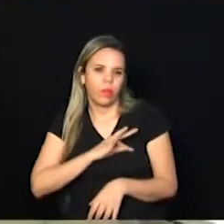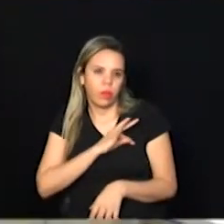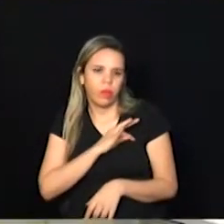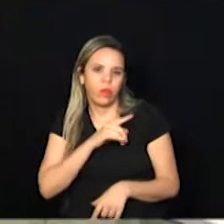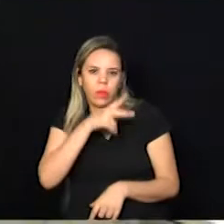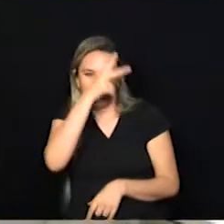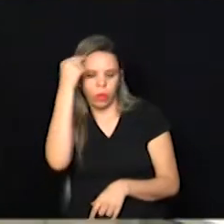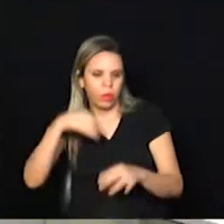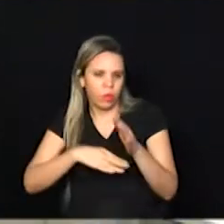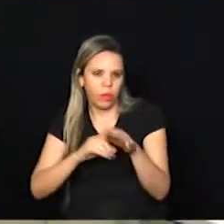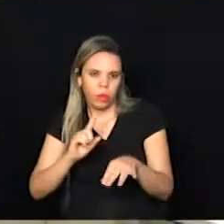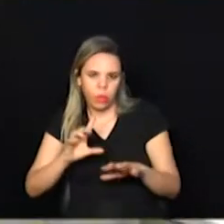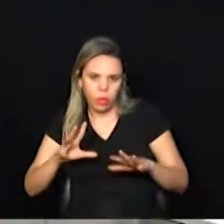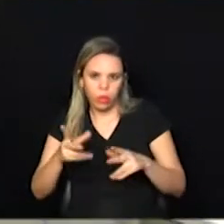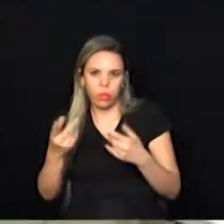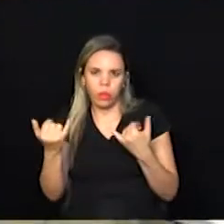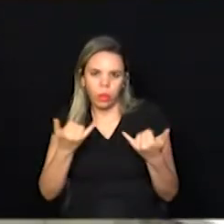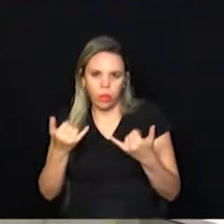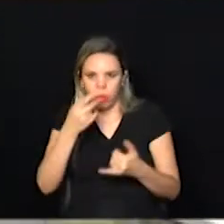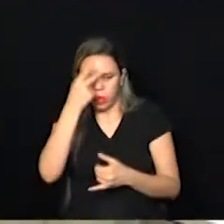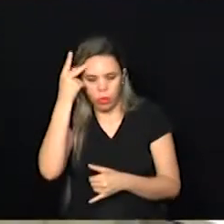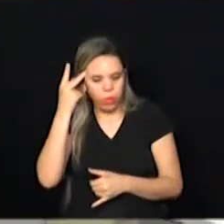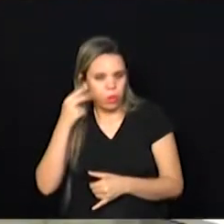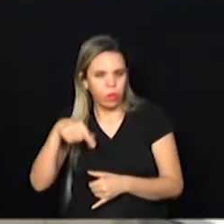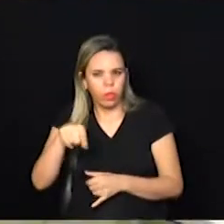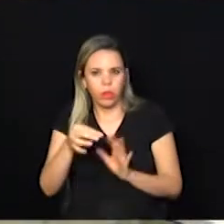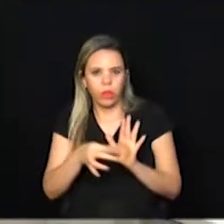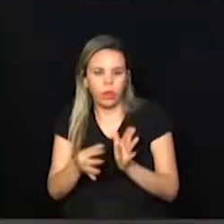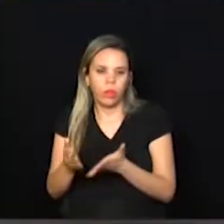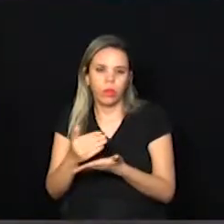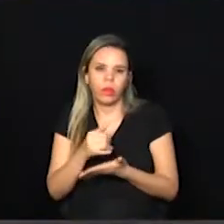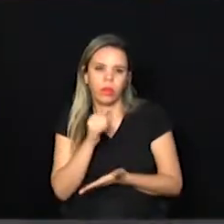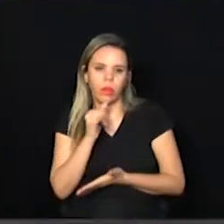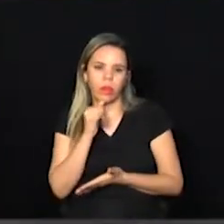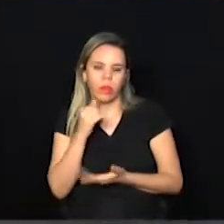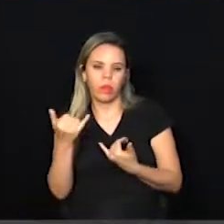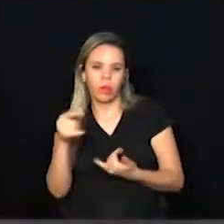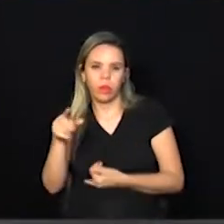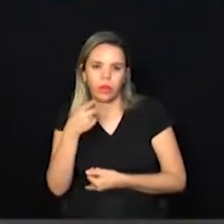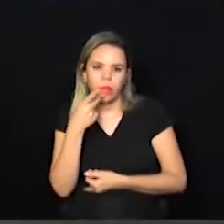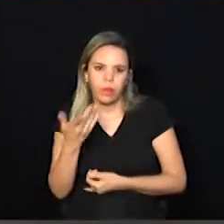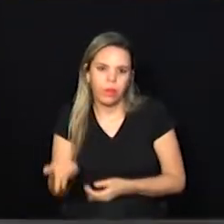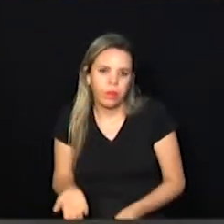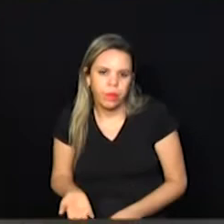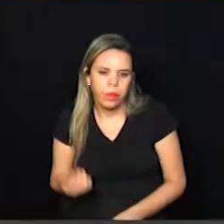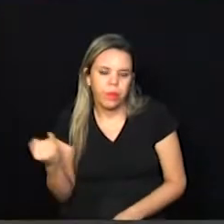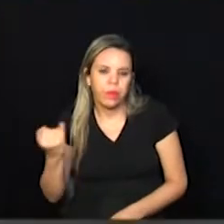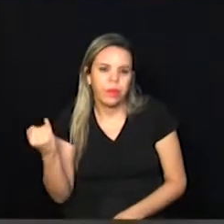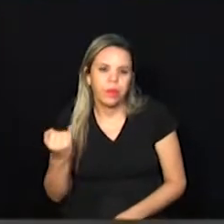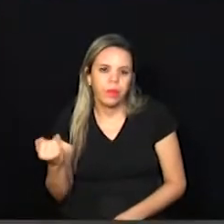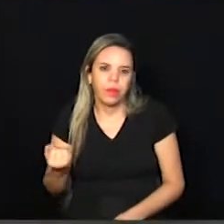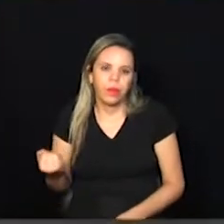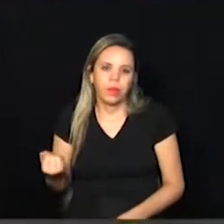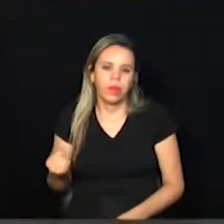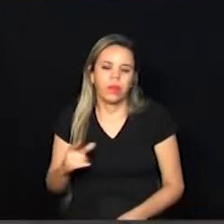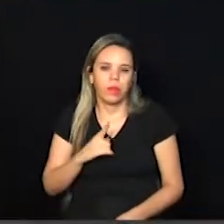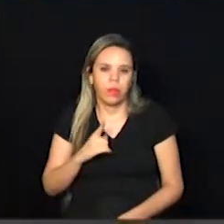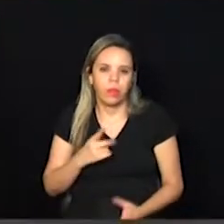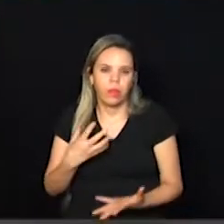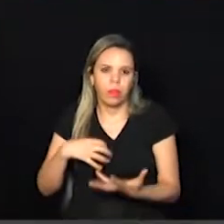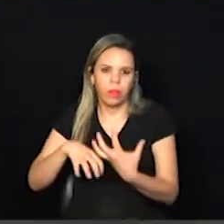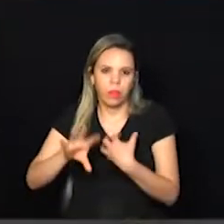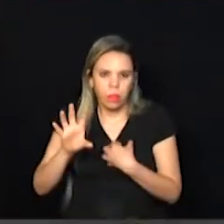executivo ou legislativo, tem que se ouvir as pessoas. Então, por exemplo, quando eu ouço você falando, é importante que a gente tenha esse olhar.